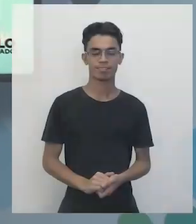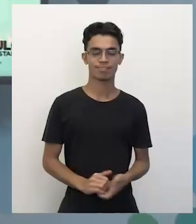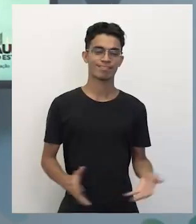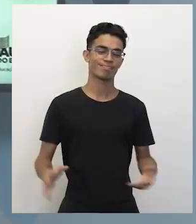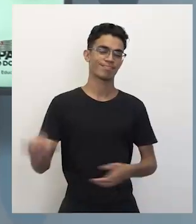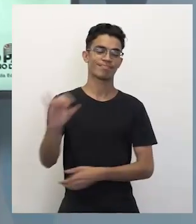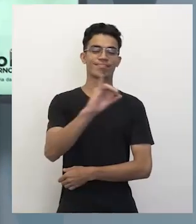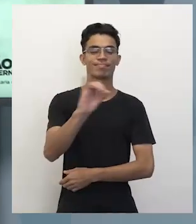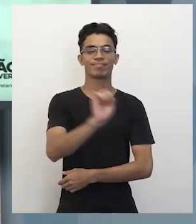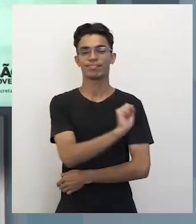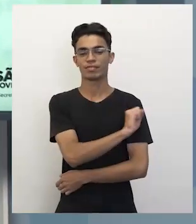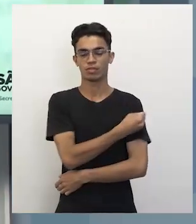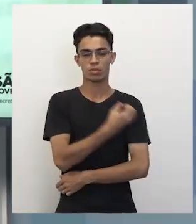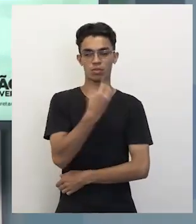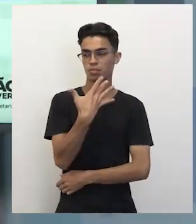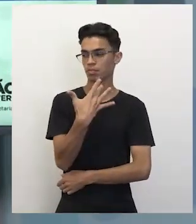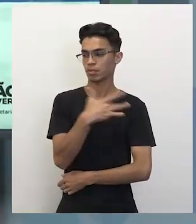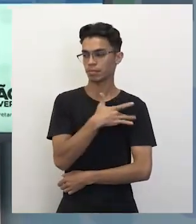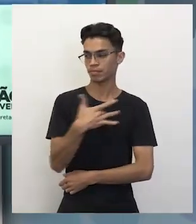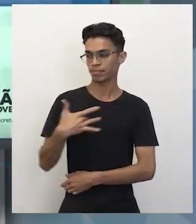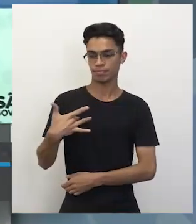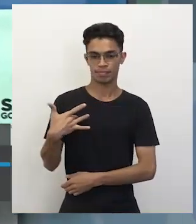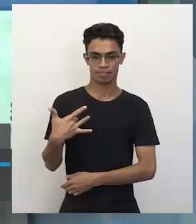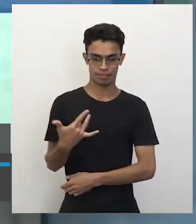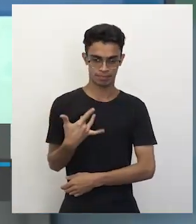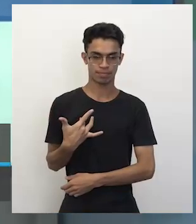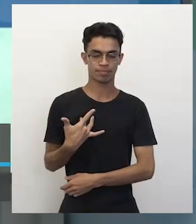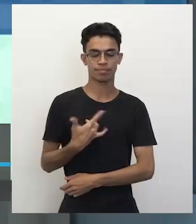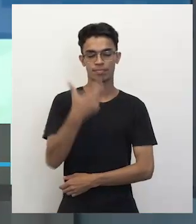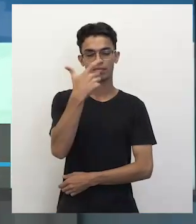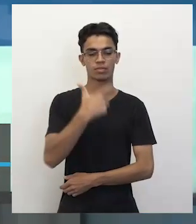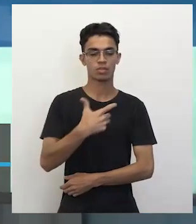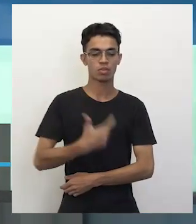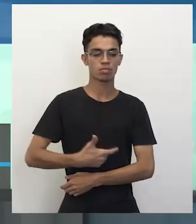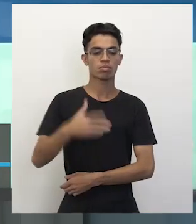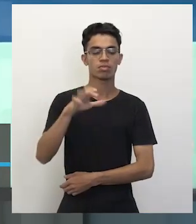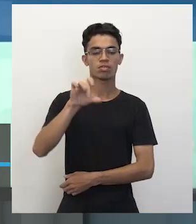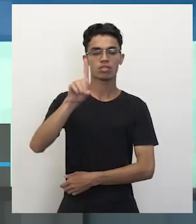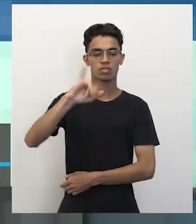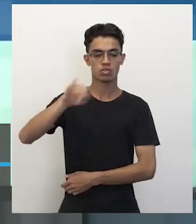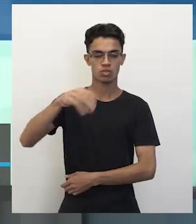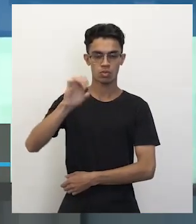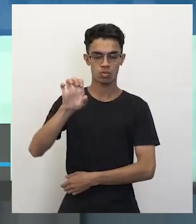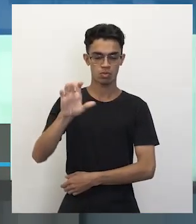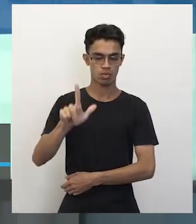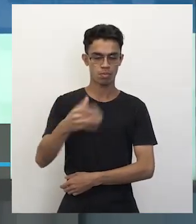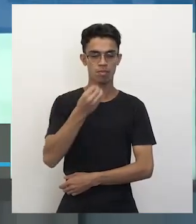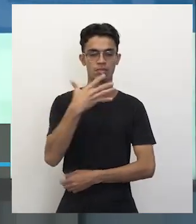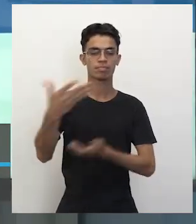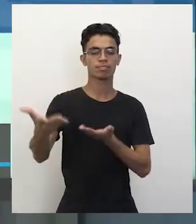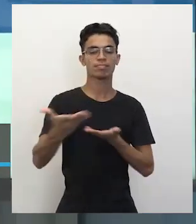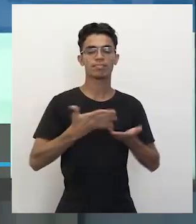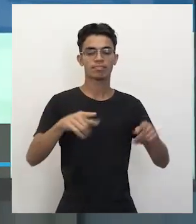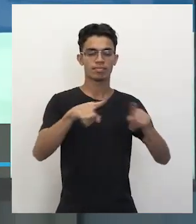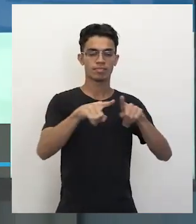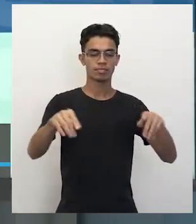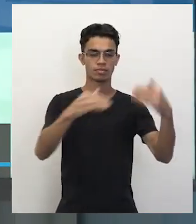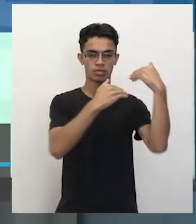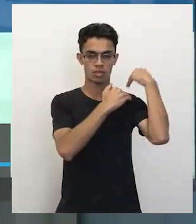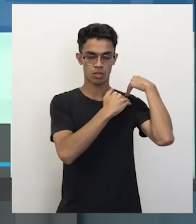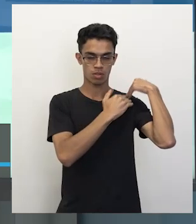Olá, oitavano, tudo bem? Sou o professor Ed Joel. Quero dar as boas-vindas a você, estudante, aos responsáveis